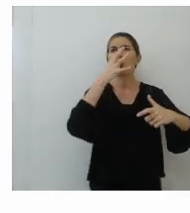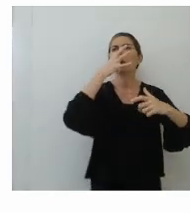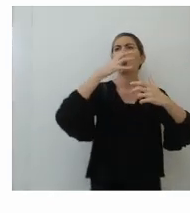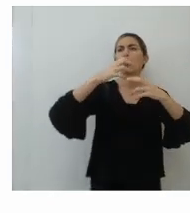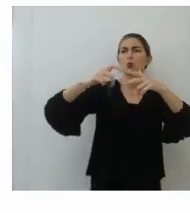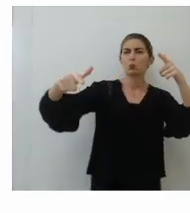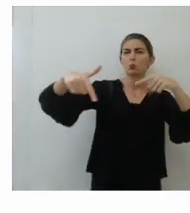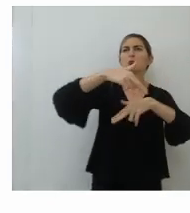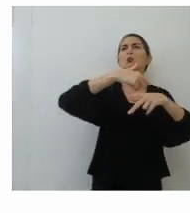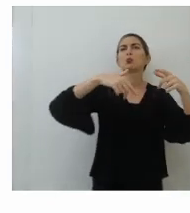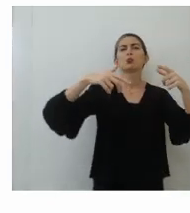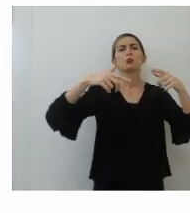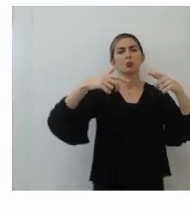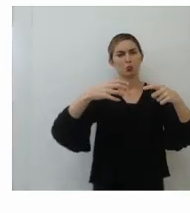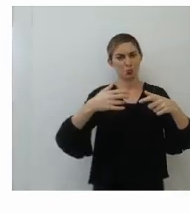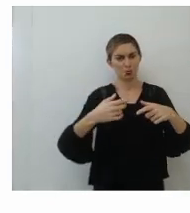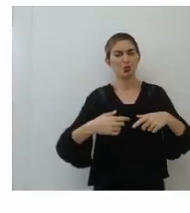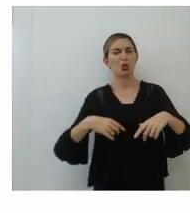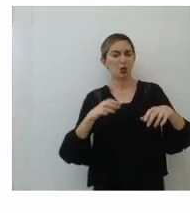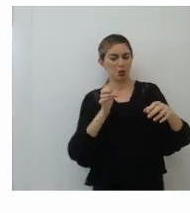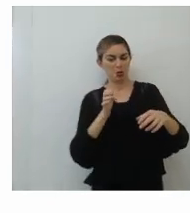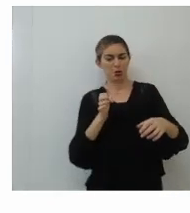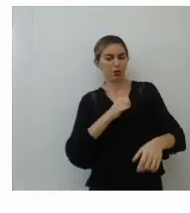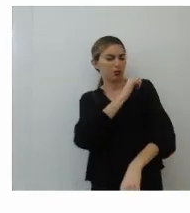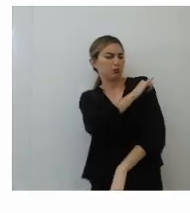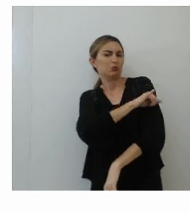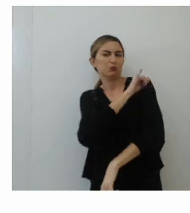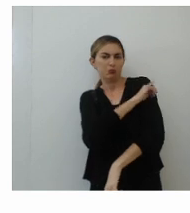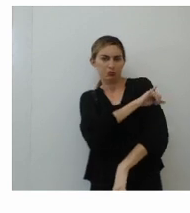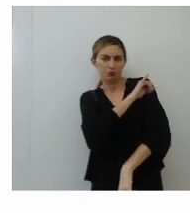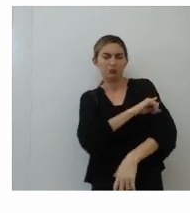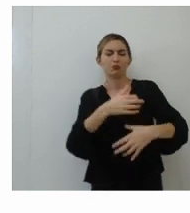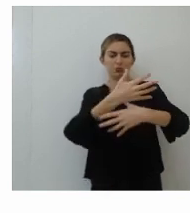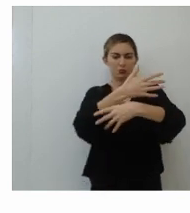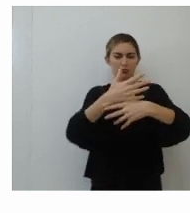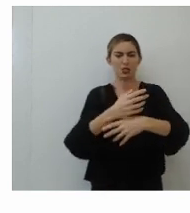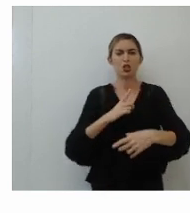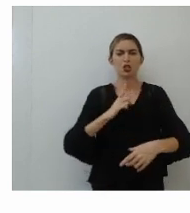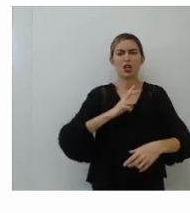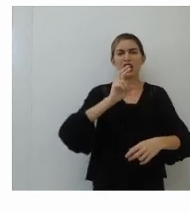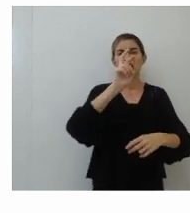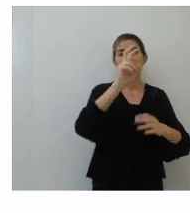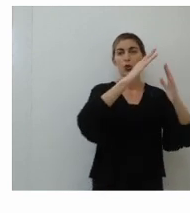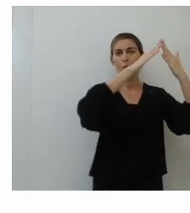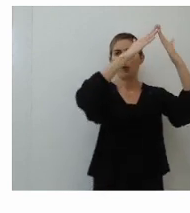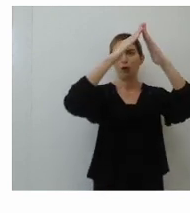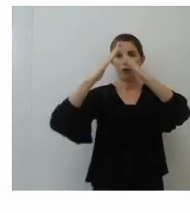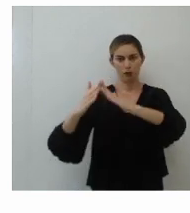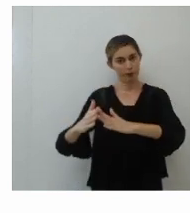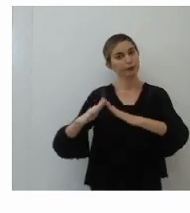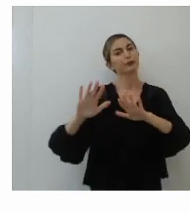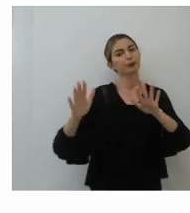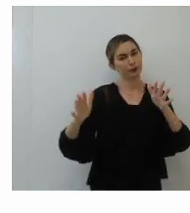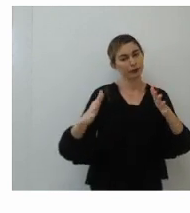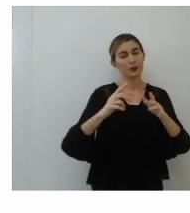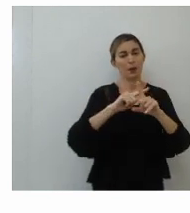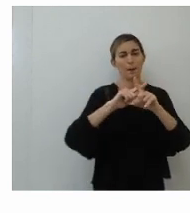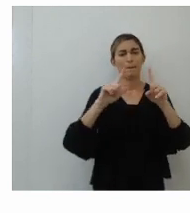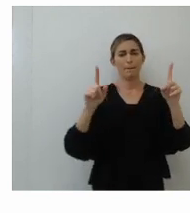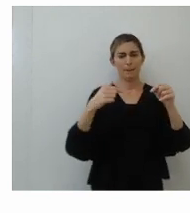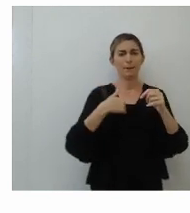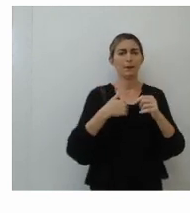tão notória, prima rica do Rio de Janeiro, que já tem 5 favelas por enquanto e